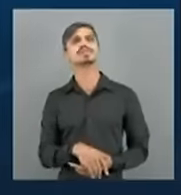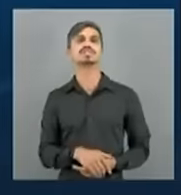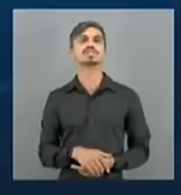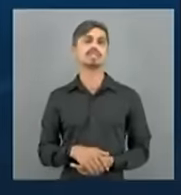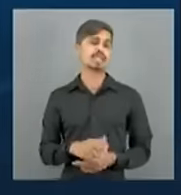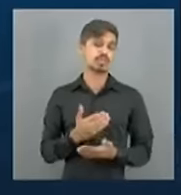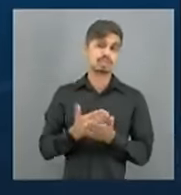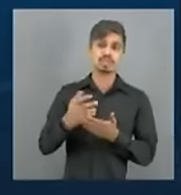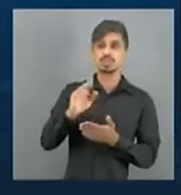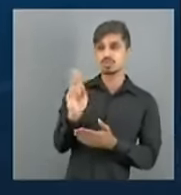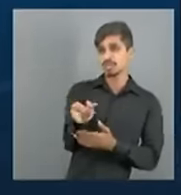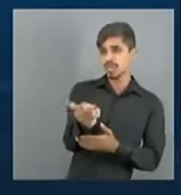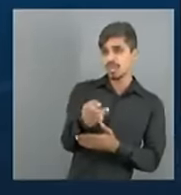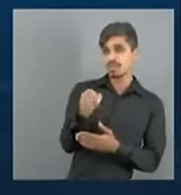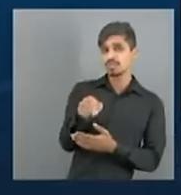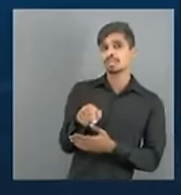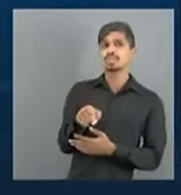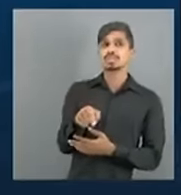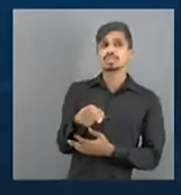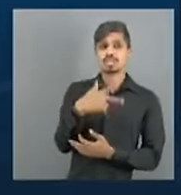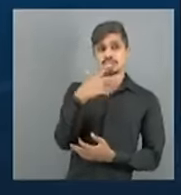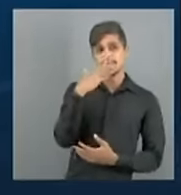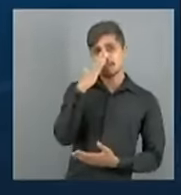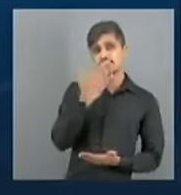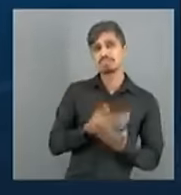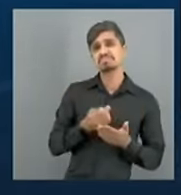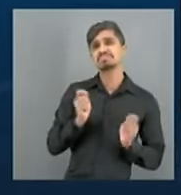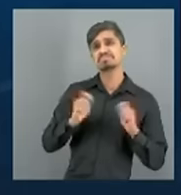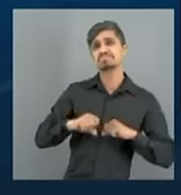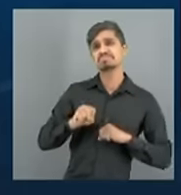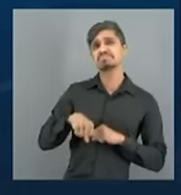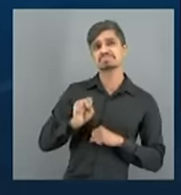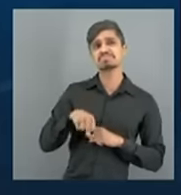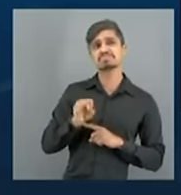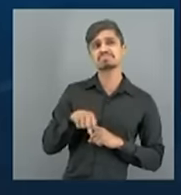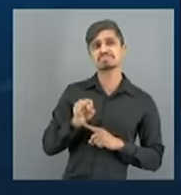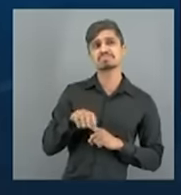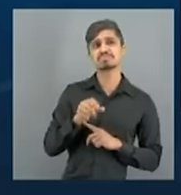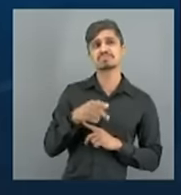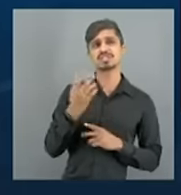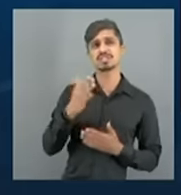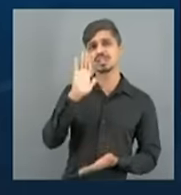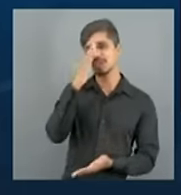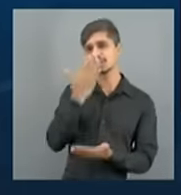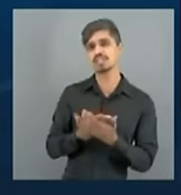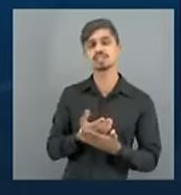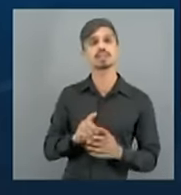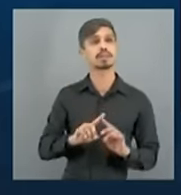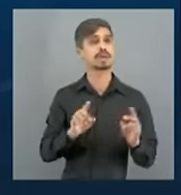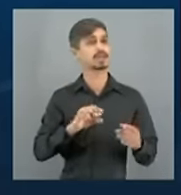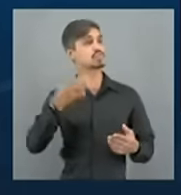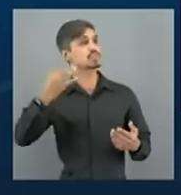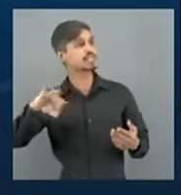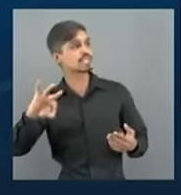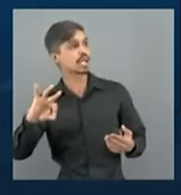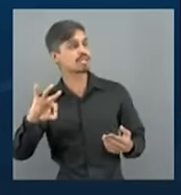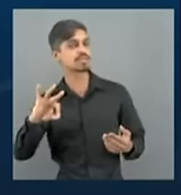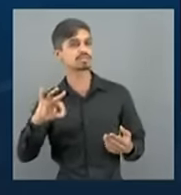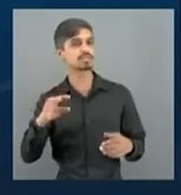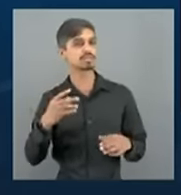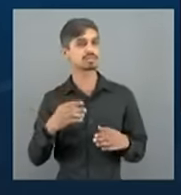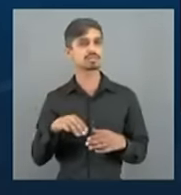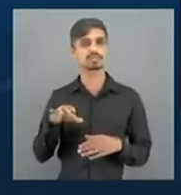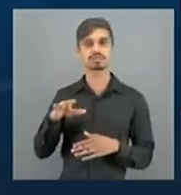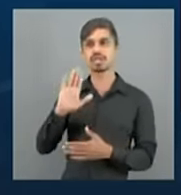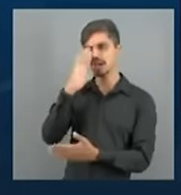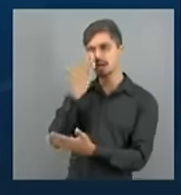Nos erros, eu acredito, eu coloco. Coloca a mão no fogo por erros. E nos acertos? Coloco.